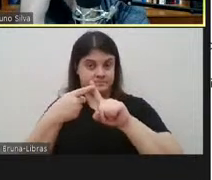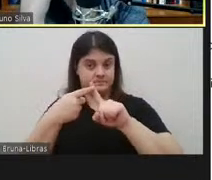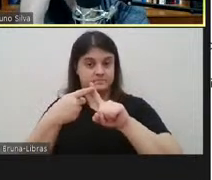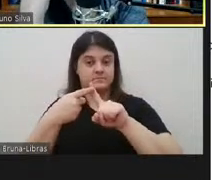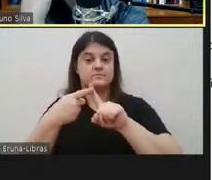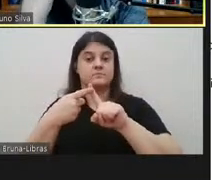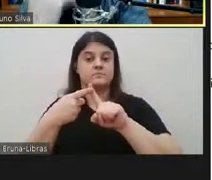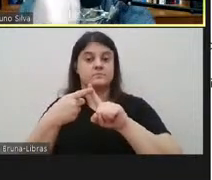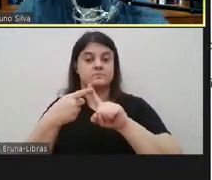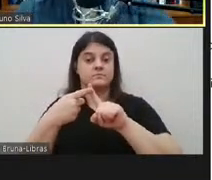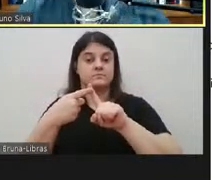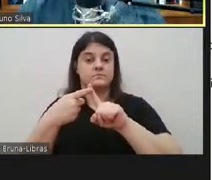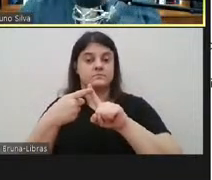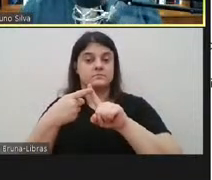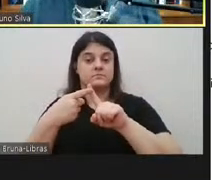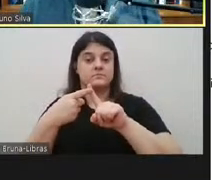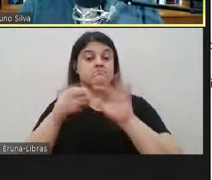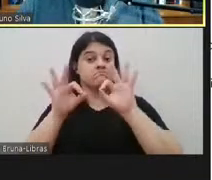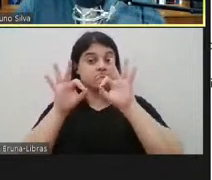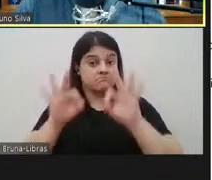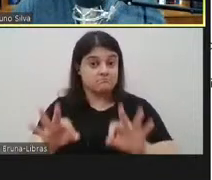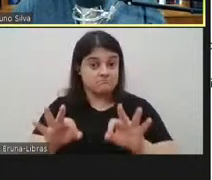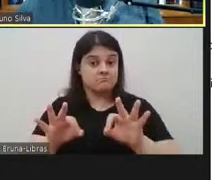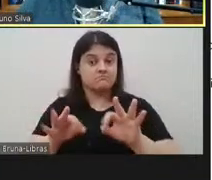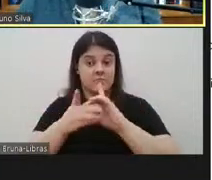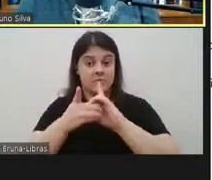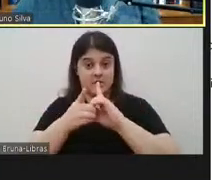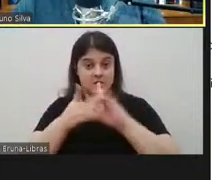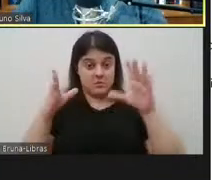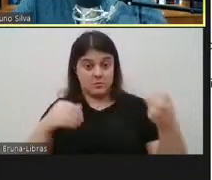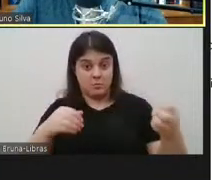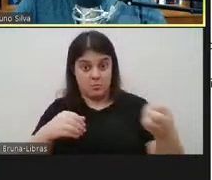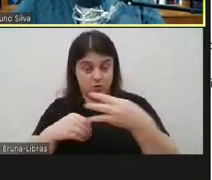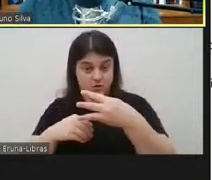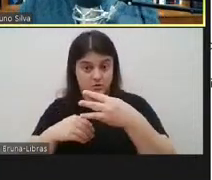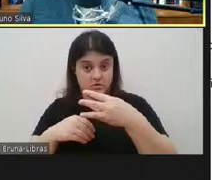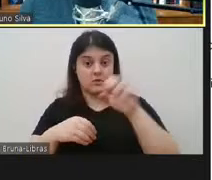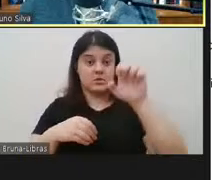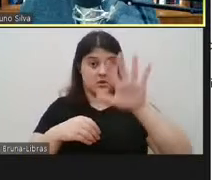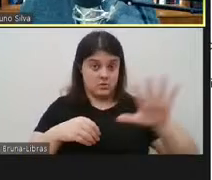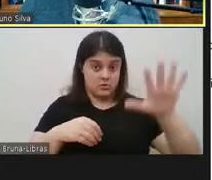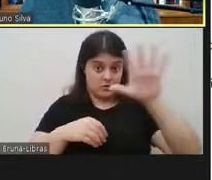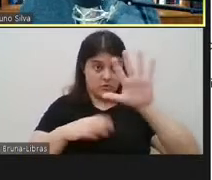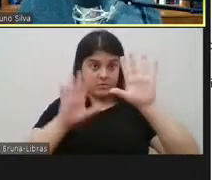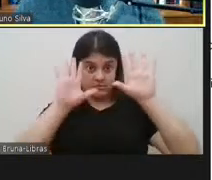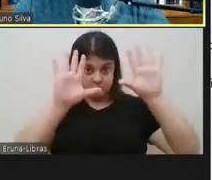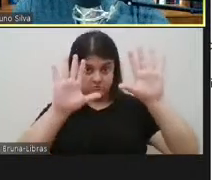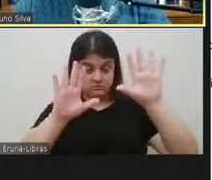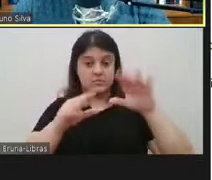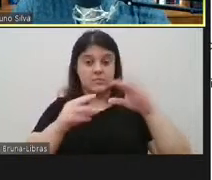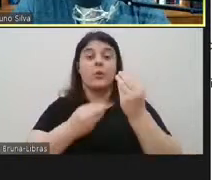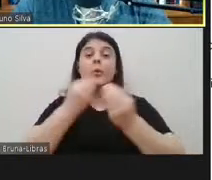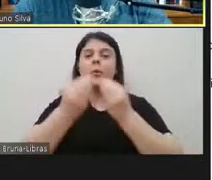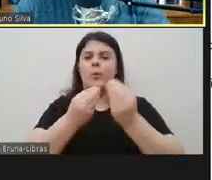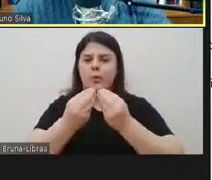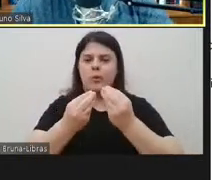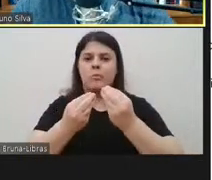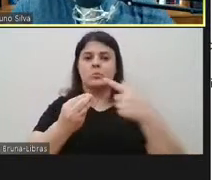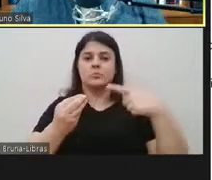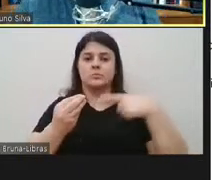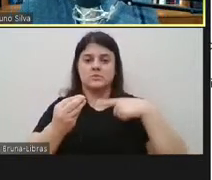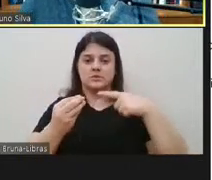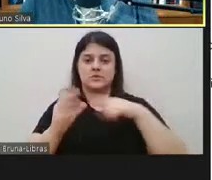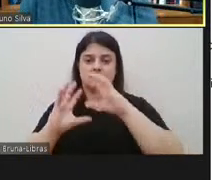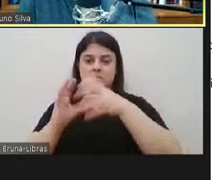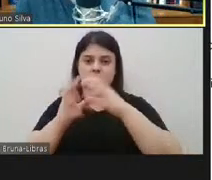uma que vai ser a forma efetiva com a democracia e ela vai se construir na Europa que é na forma né